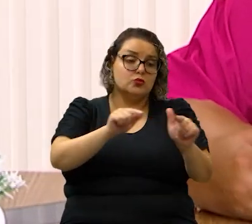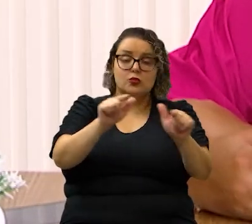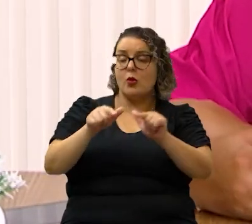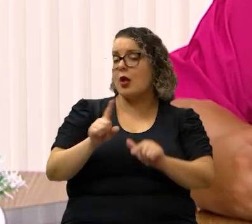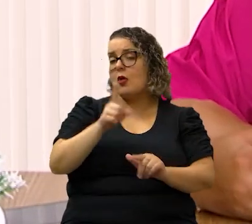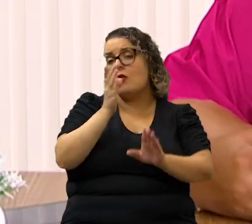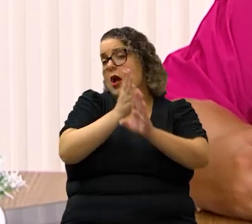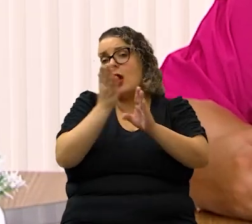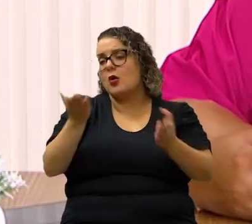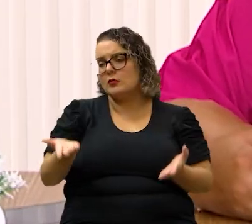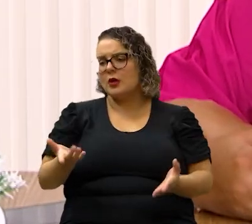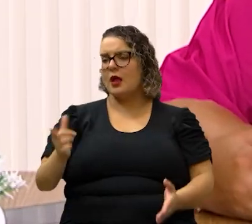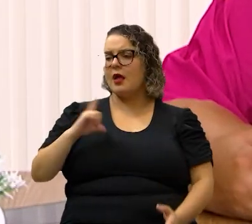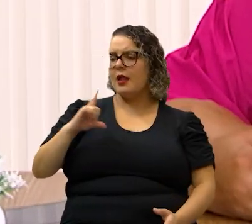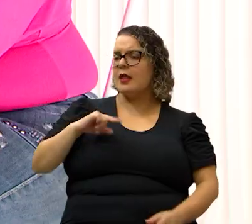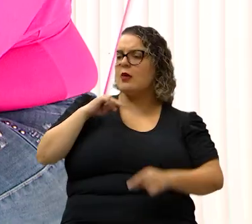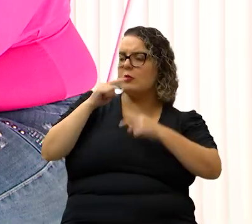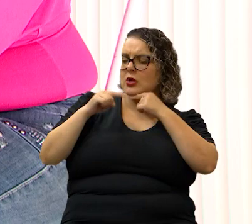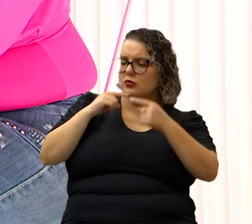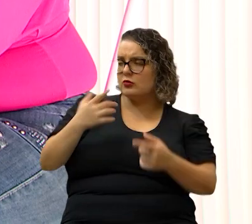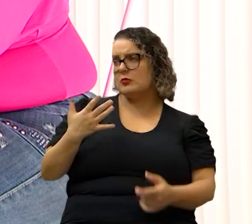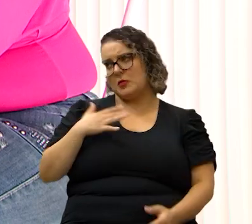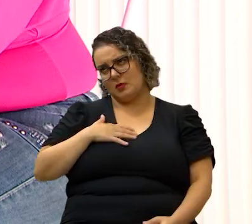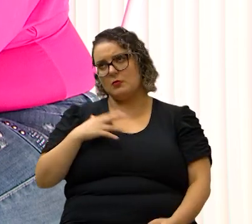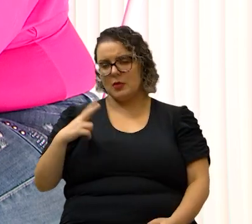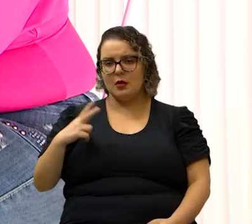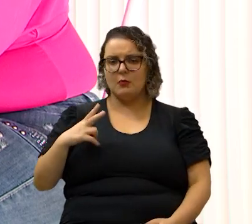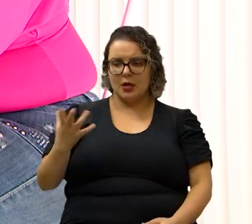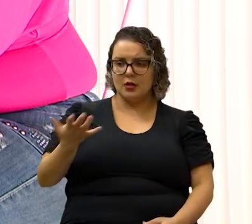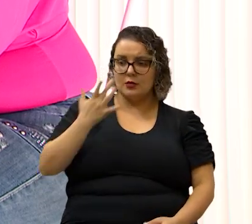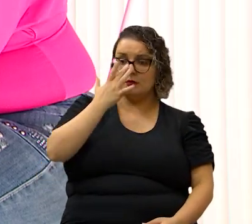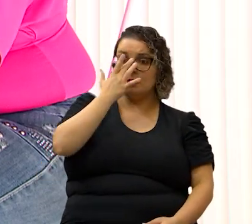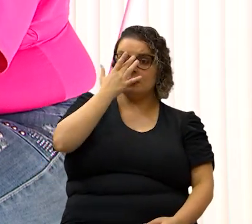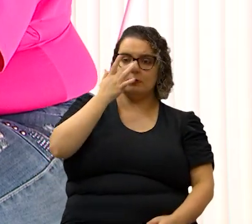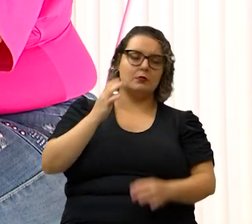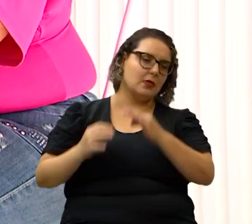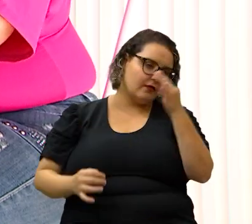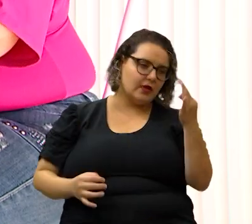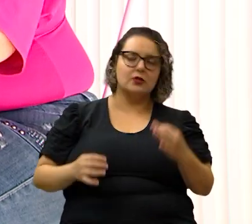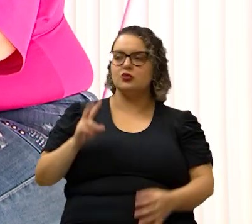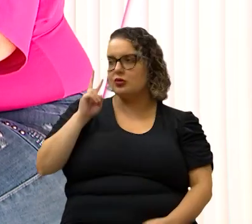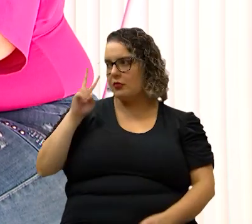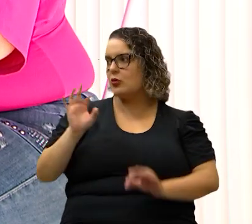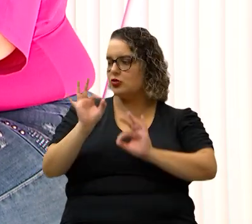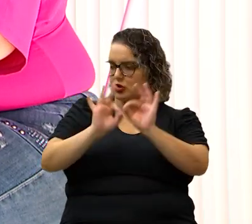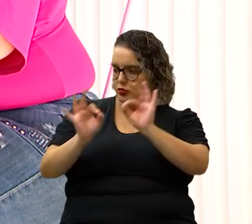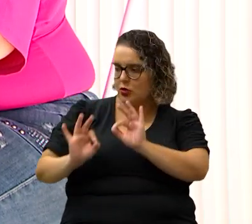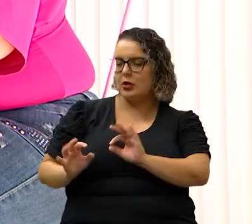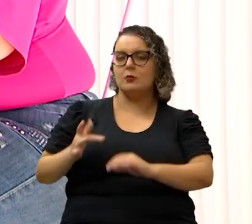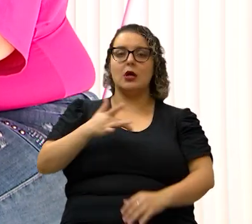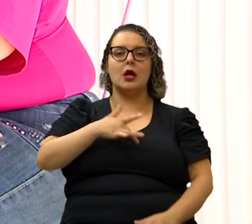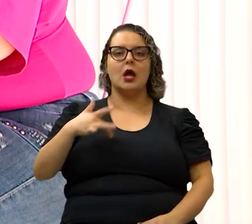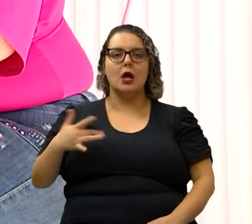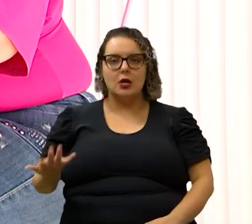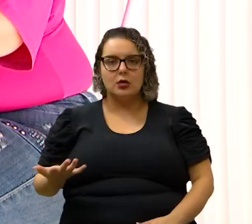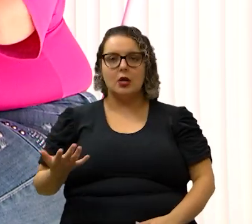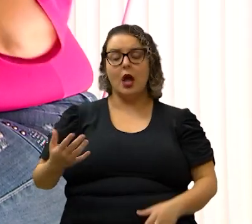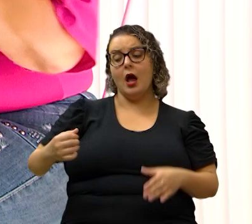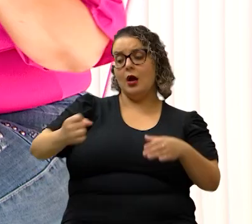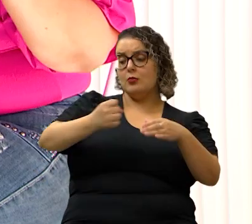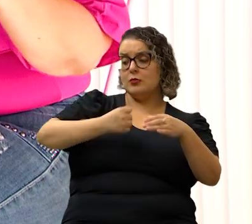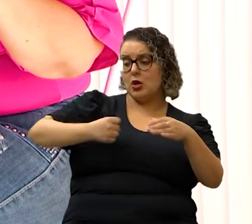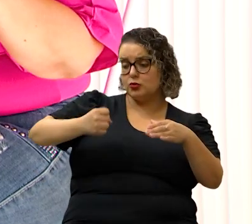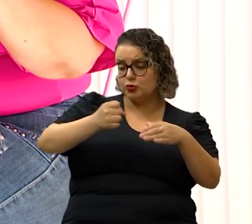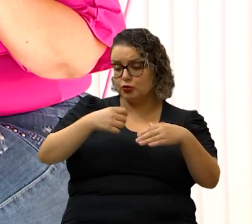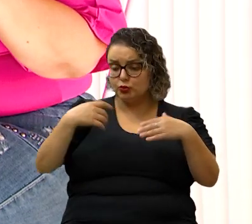que em outros lugares a pessoa não vai encontrar. Existe uma dúvida agora, uma dúvida até pessoal, Perfeito. Que eu já vi alguns programas de saúde que falam, por exemplo,